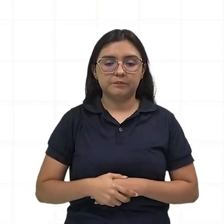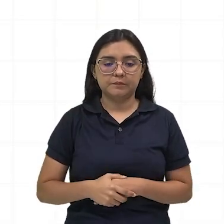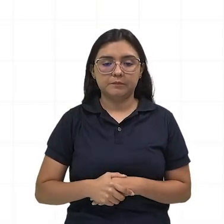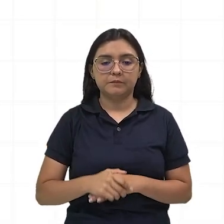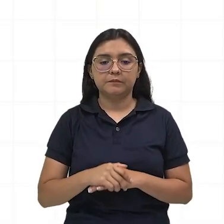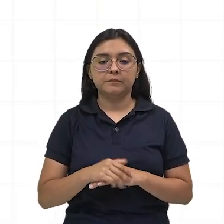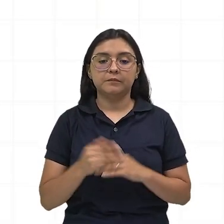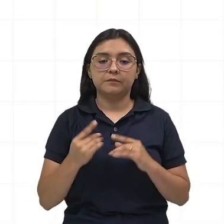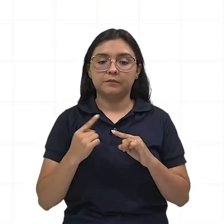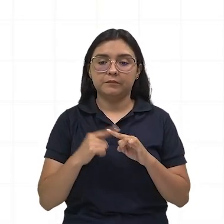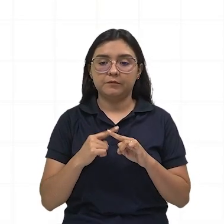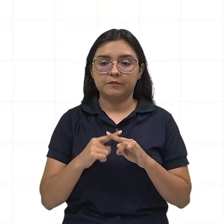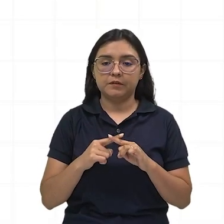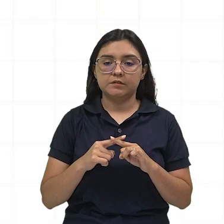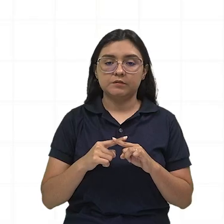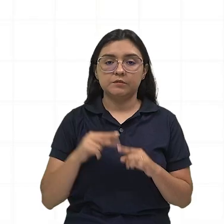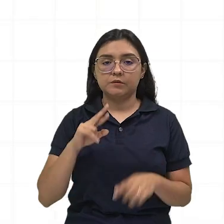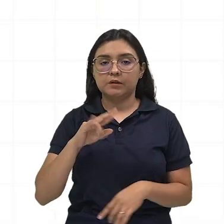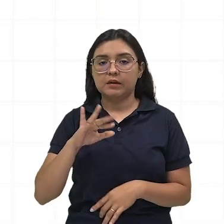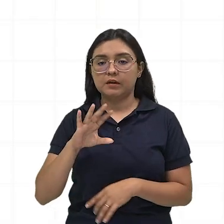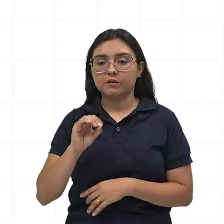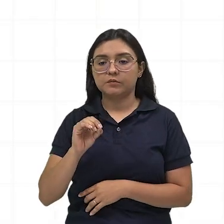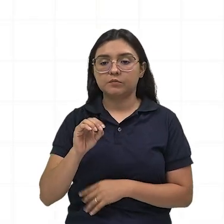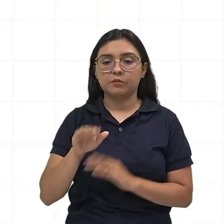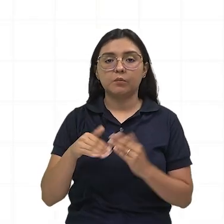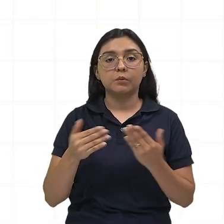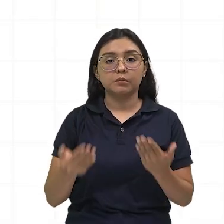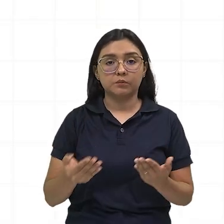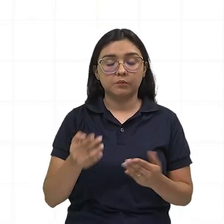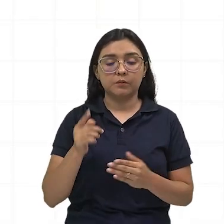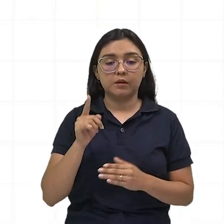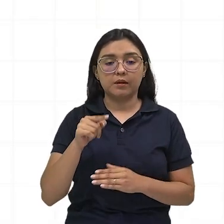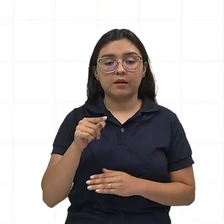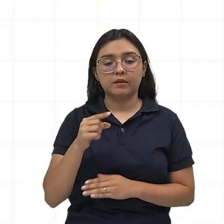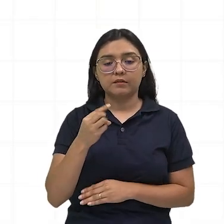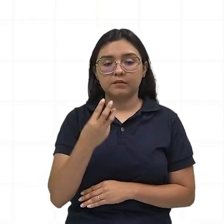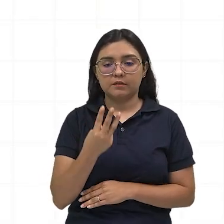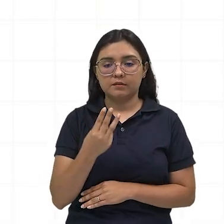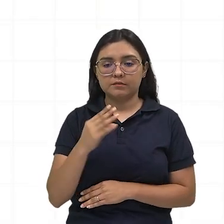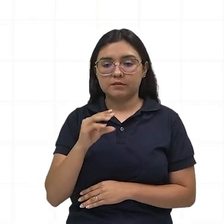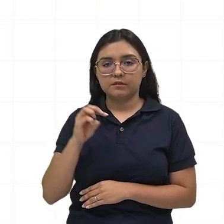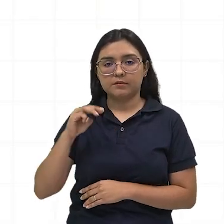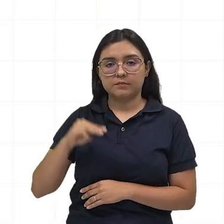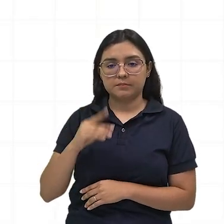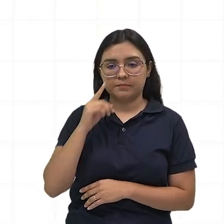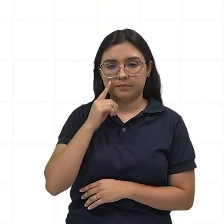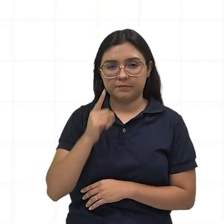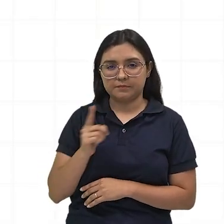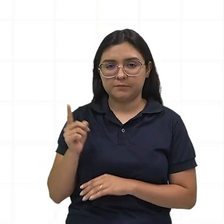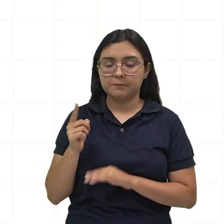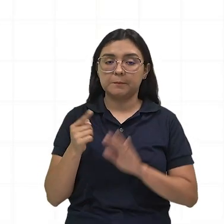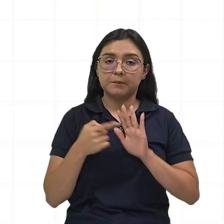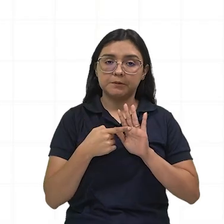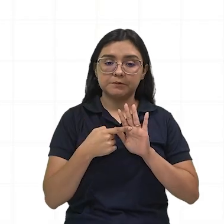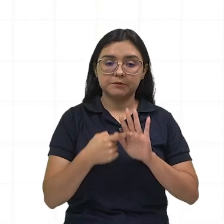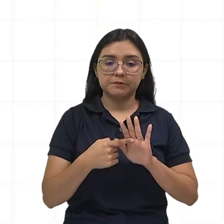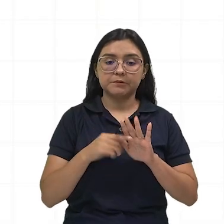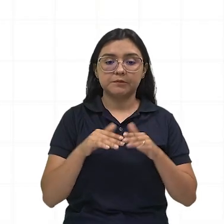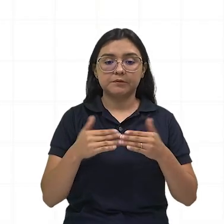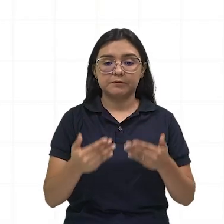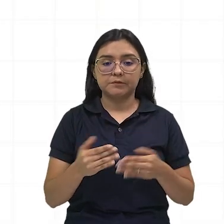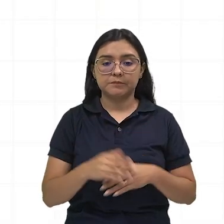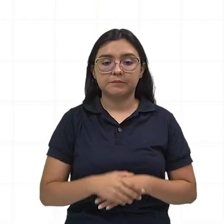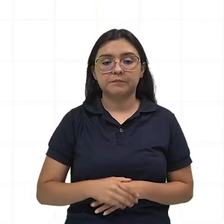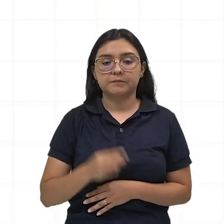nosso raio. Está aqui o nosso raio, olha. O raio foi dado para nós, ó. 3 centímetros, então vai ficar